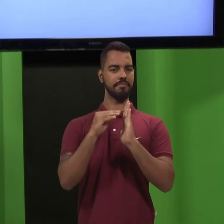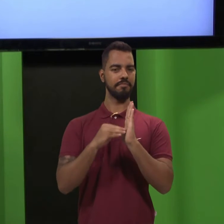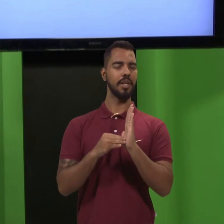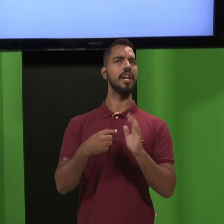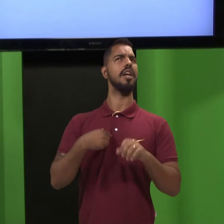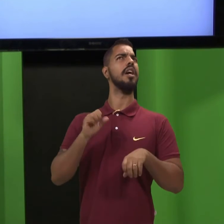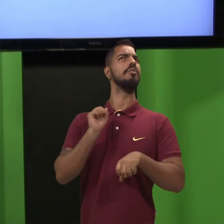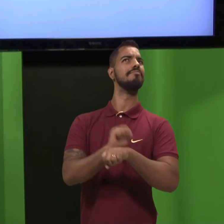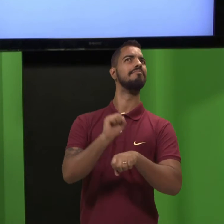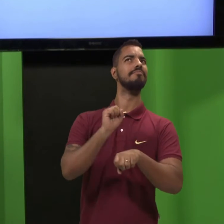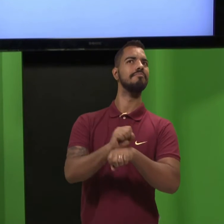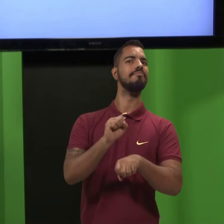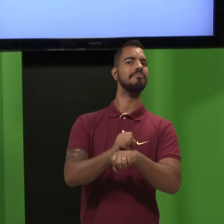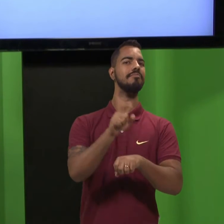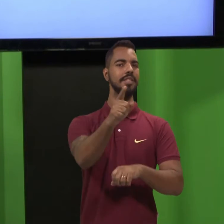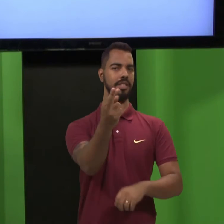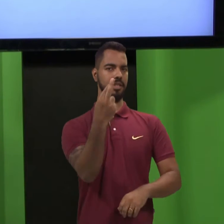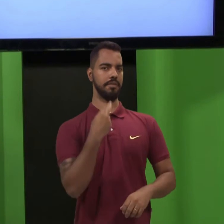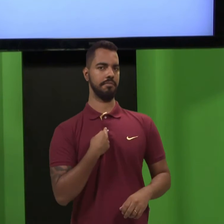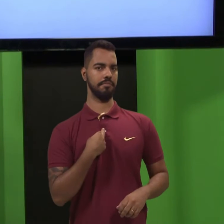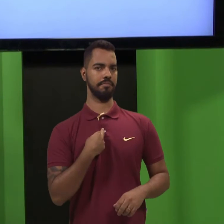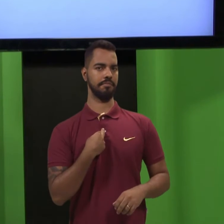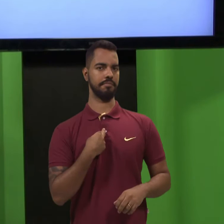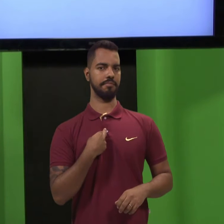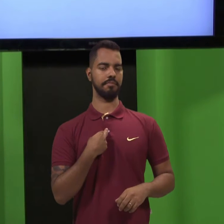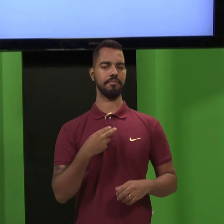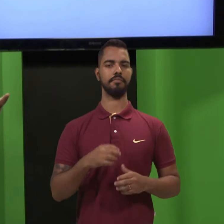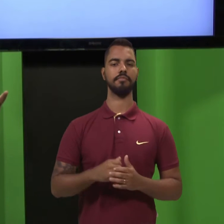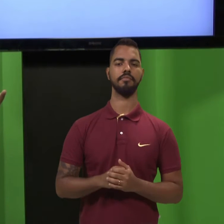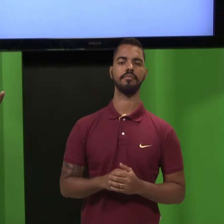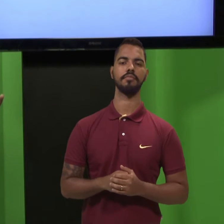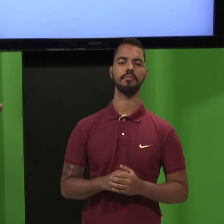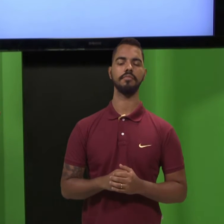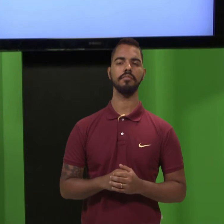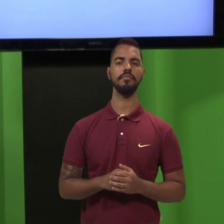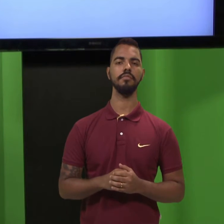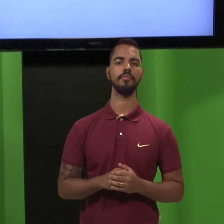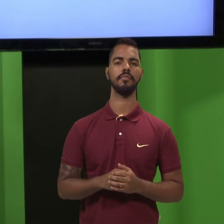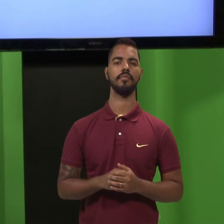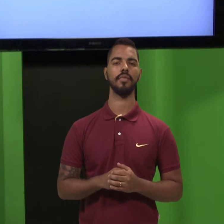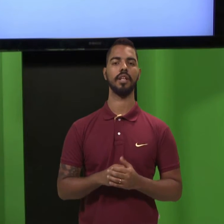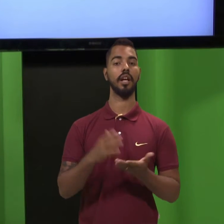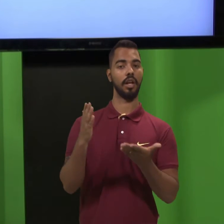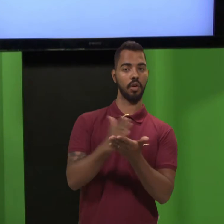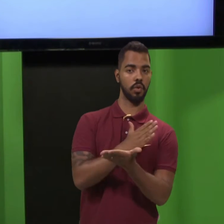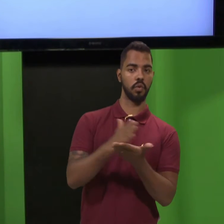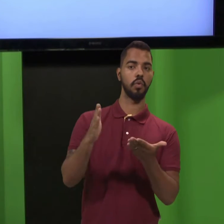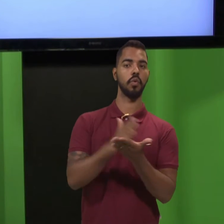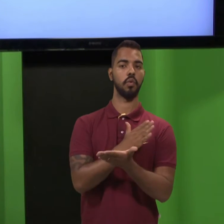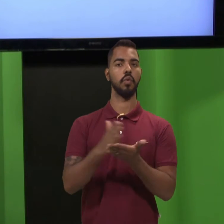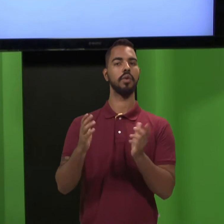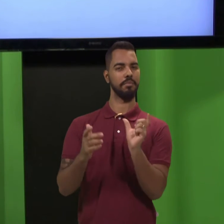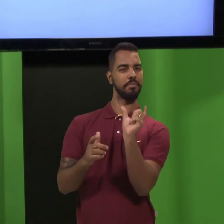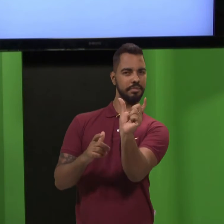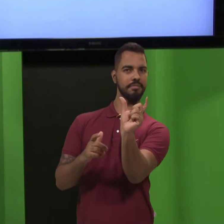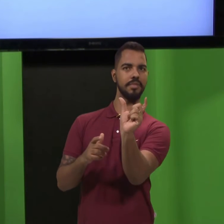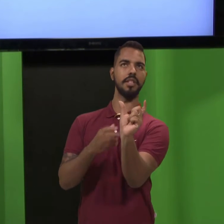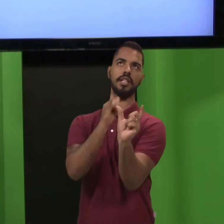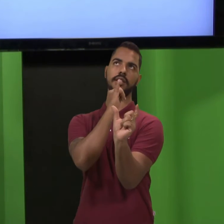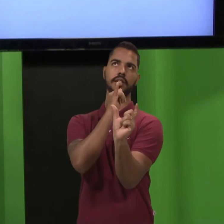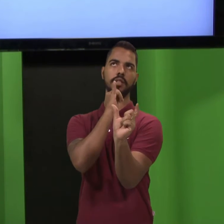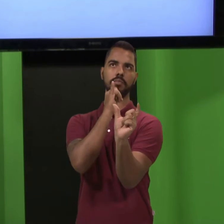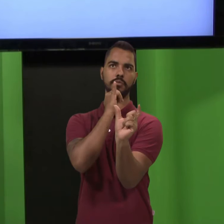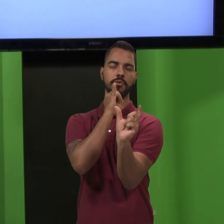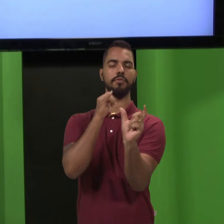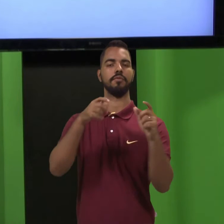resposta ou deferimento do pedido. Existem algumas expressões utilizadas para esse fim, como aguarda